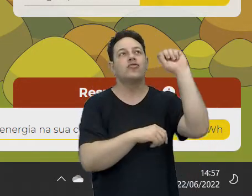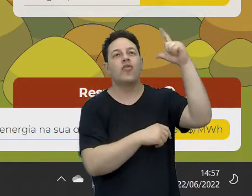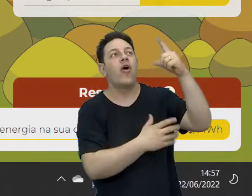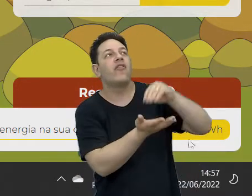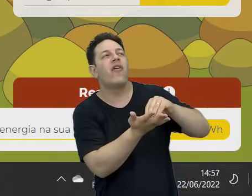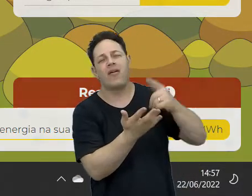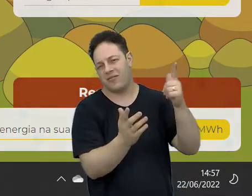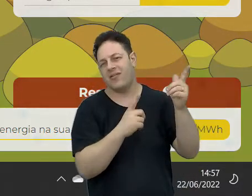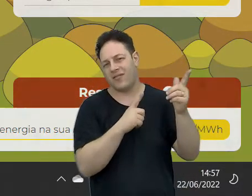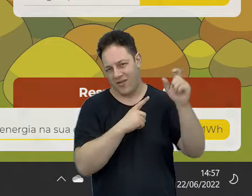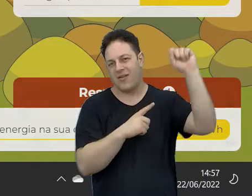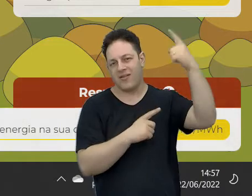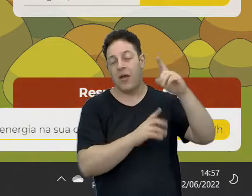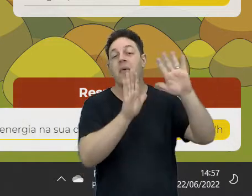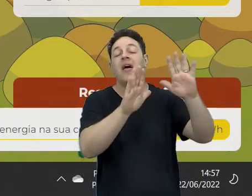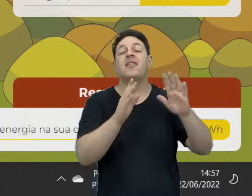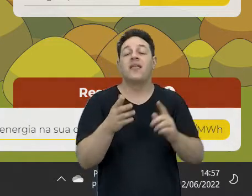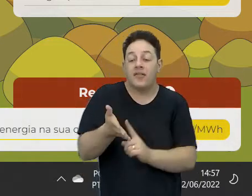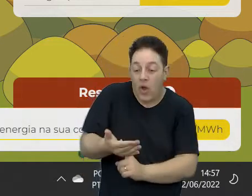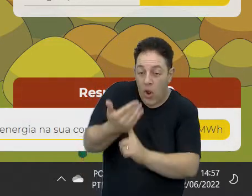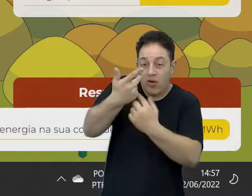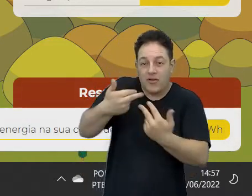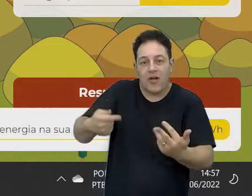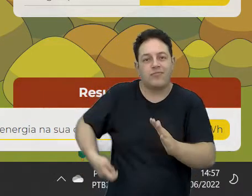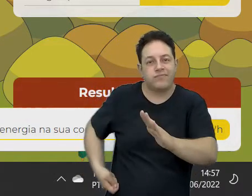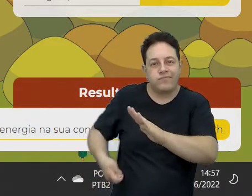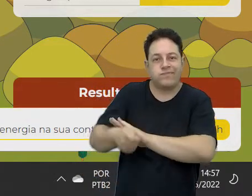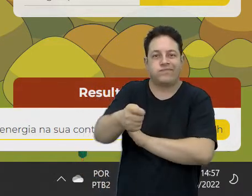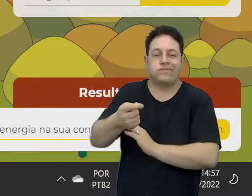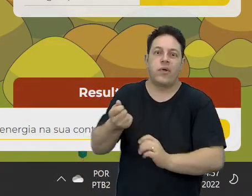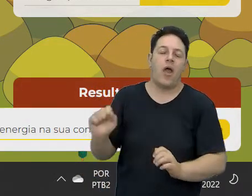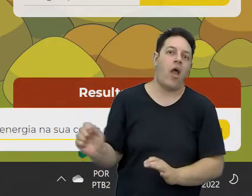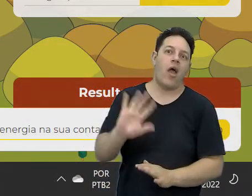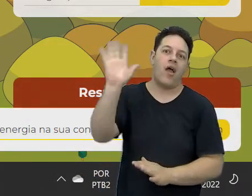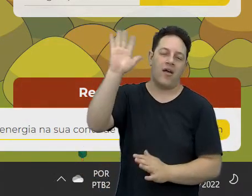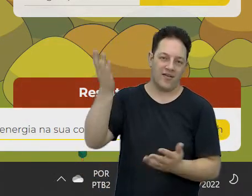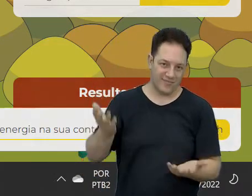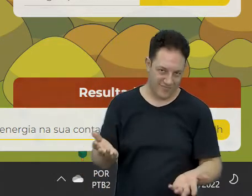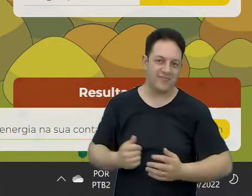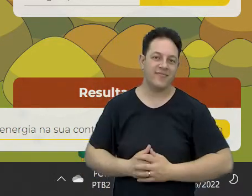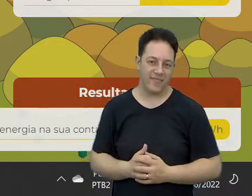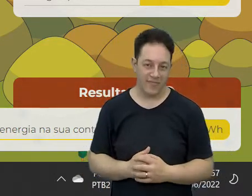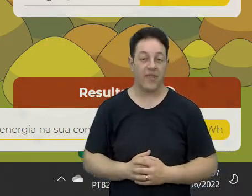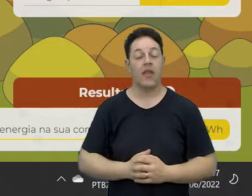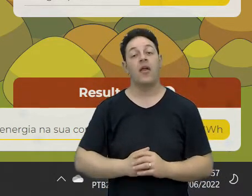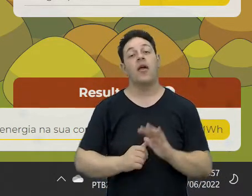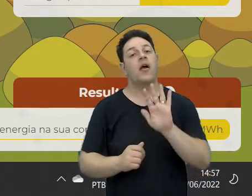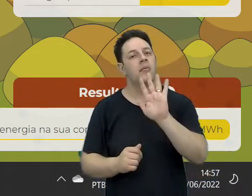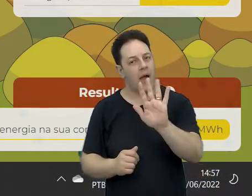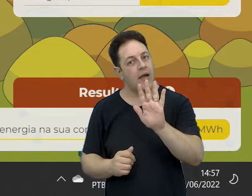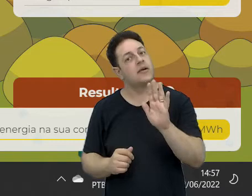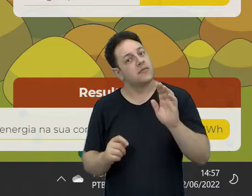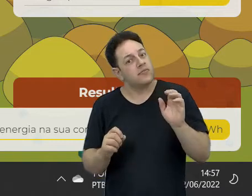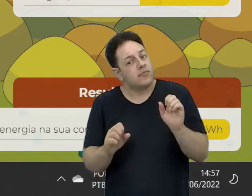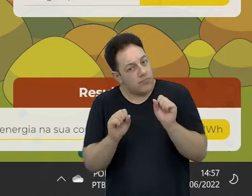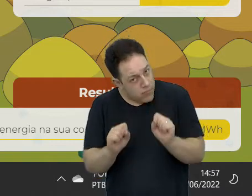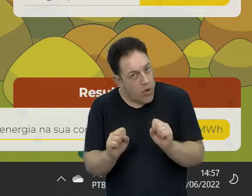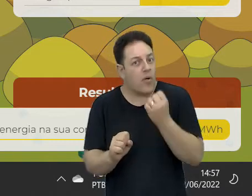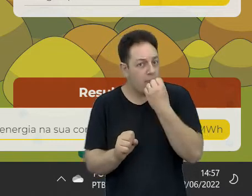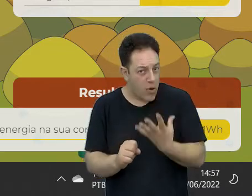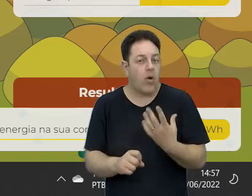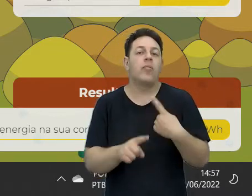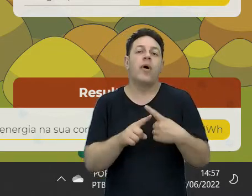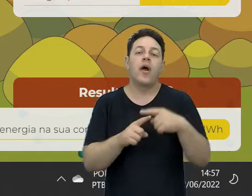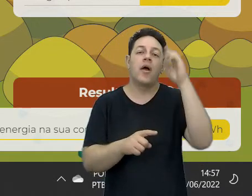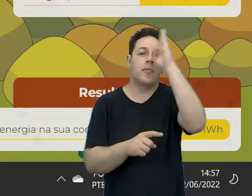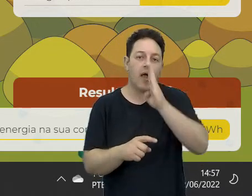que é o que encarece aí o investimento. Por isso que o investimento está bem alto. Mas a gente é uma possibilidade bem promissora, porque o